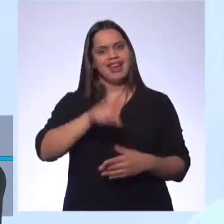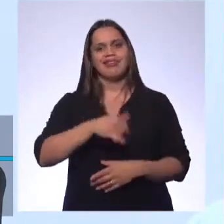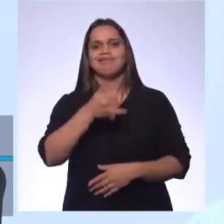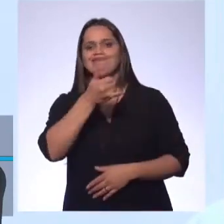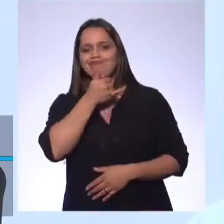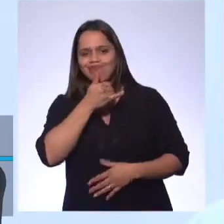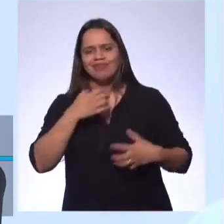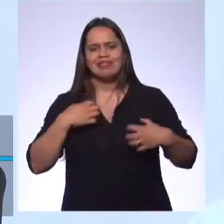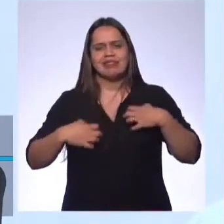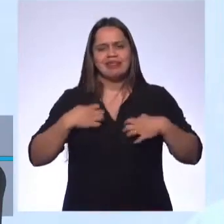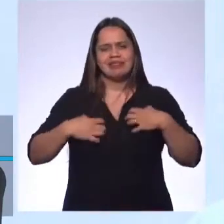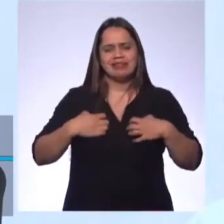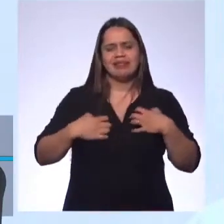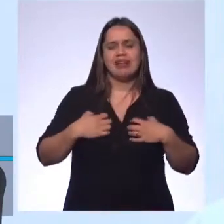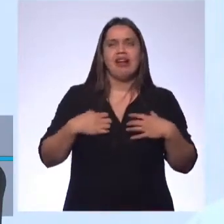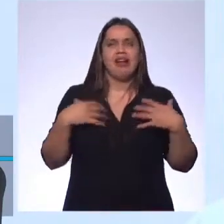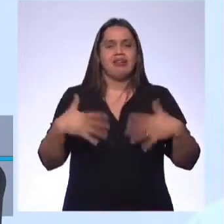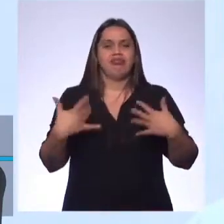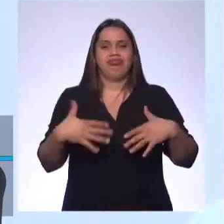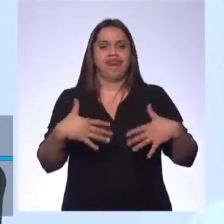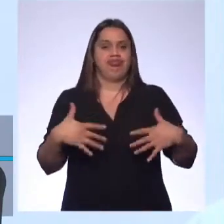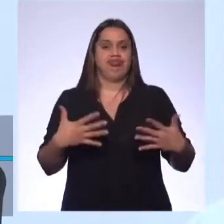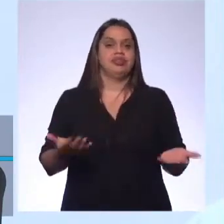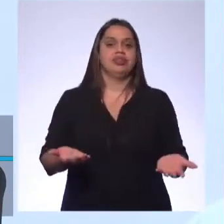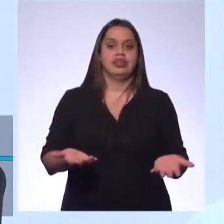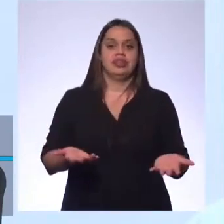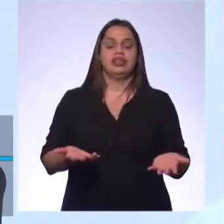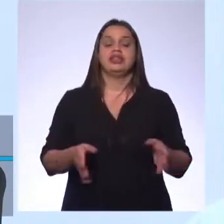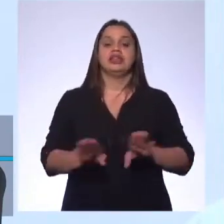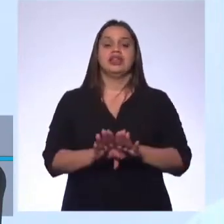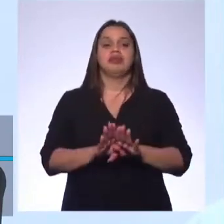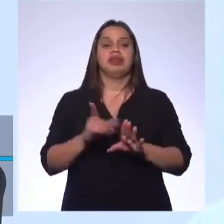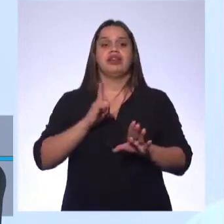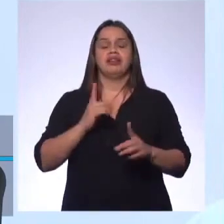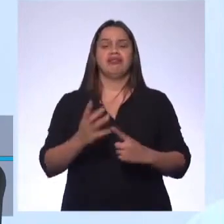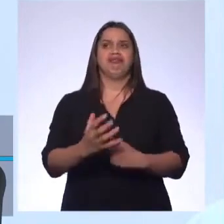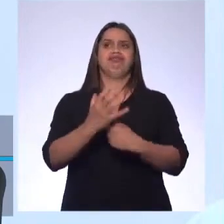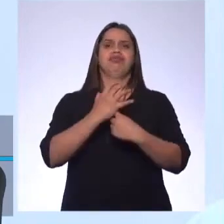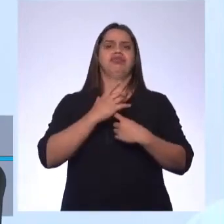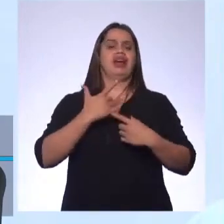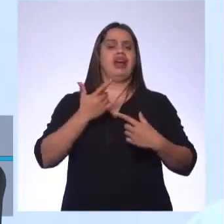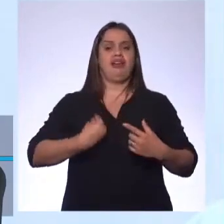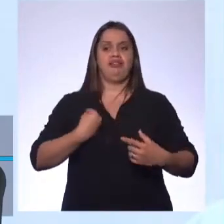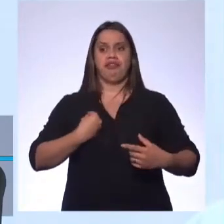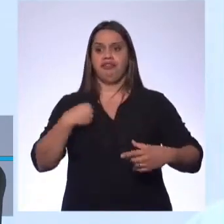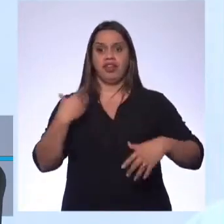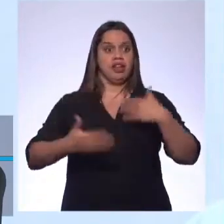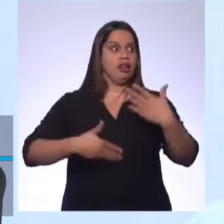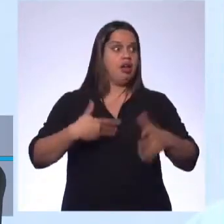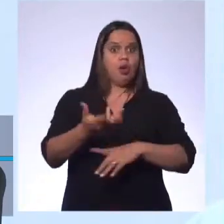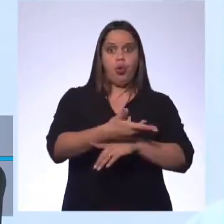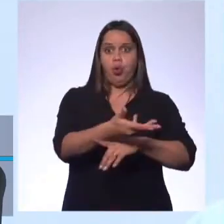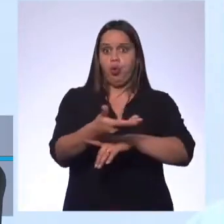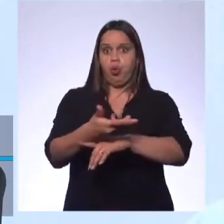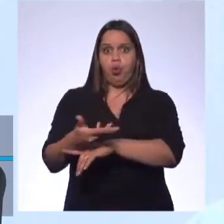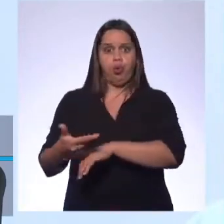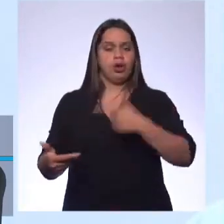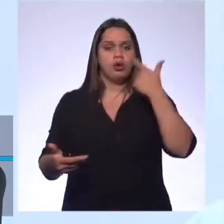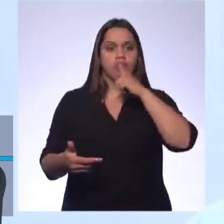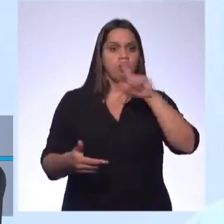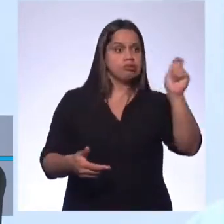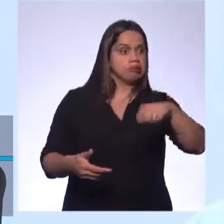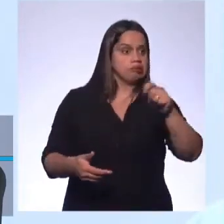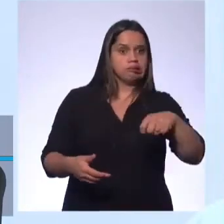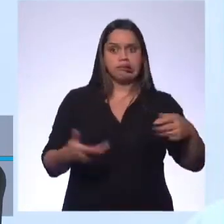tristeza, a ansiedade, a angústia, né? E causando essa coisa da correria, essa coisa de eu não consigo dar conta